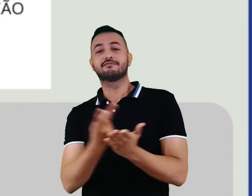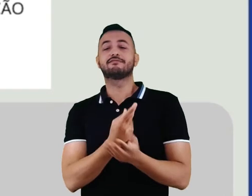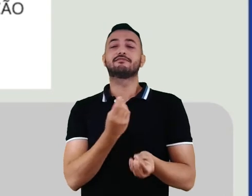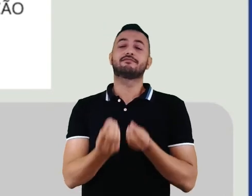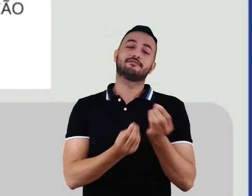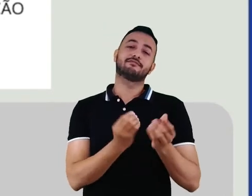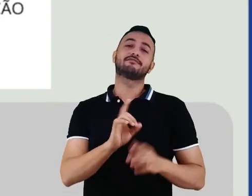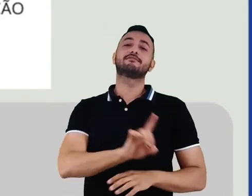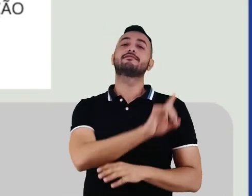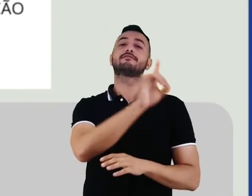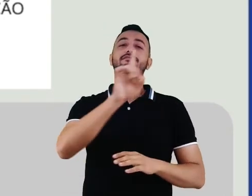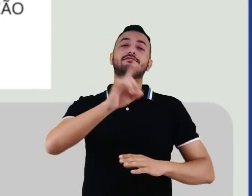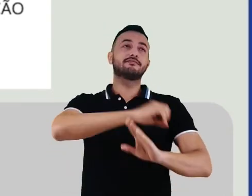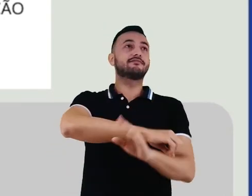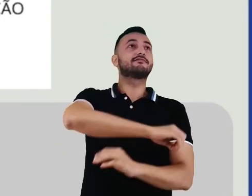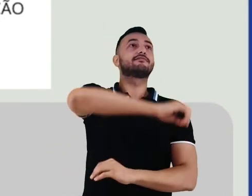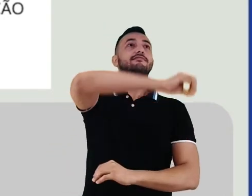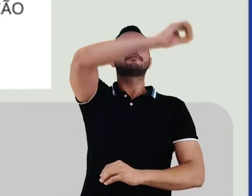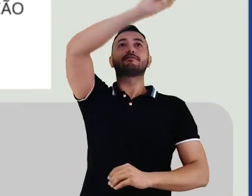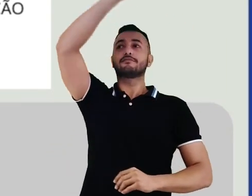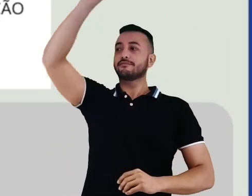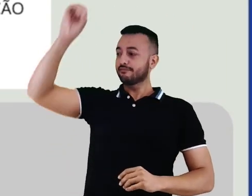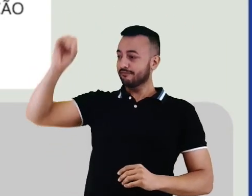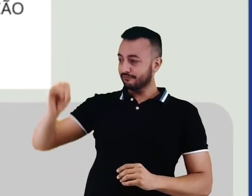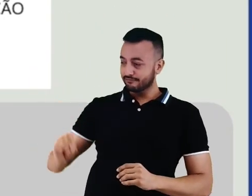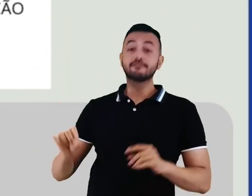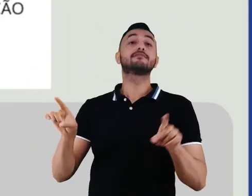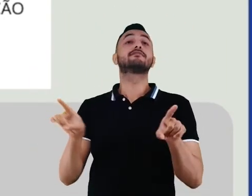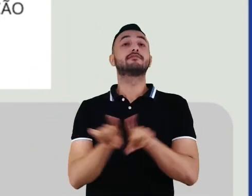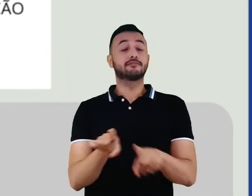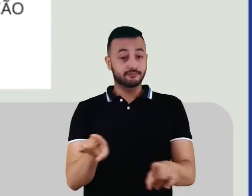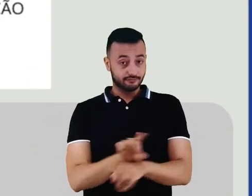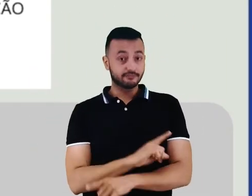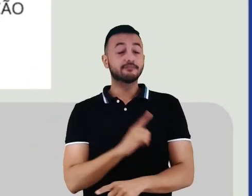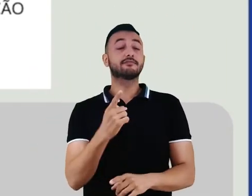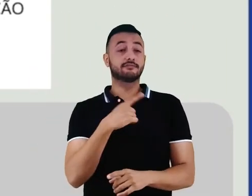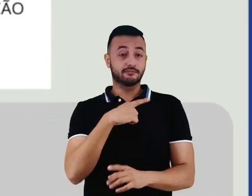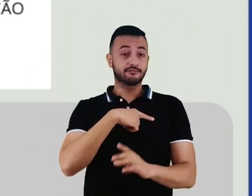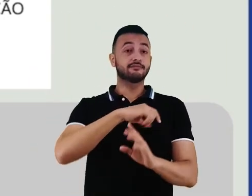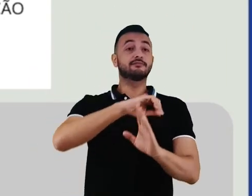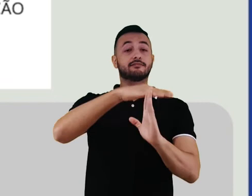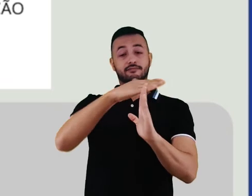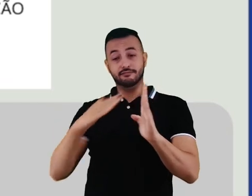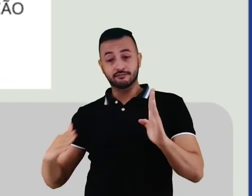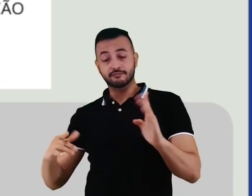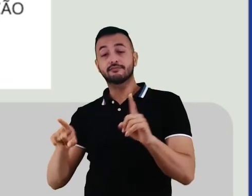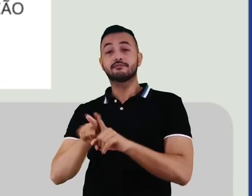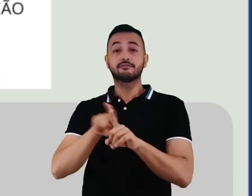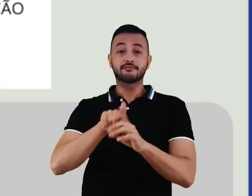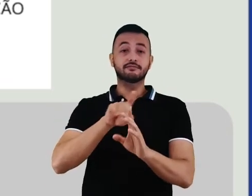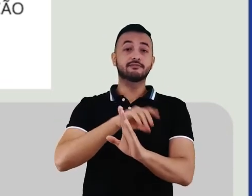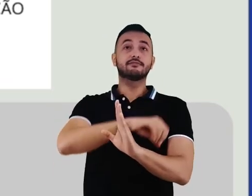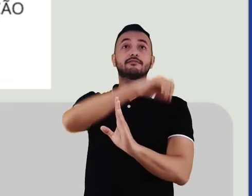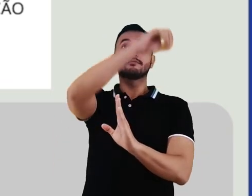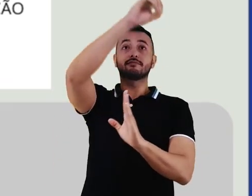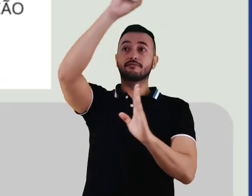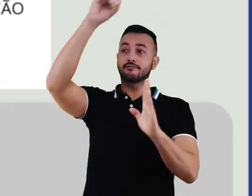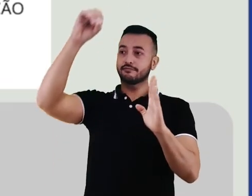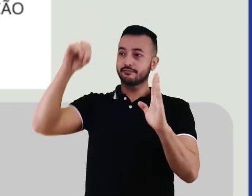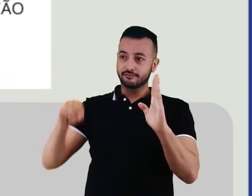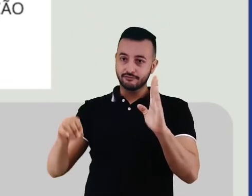com o movimento do Sol, as sombras também se movimentam. Ao longo de um dia, a sombra